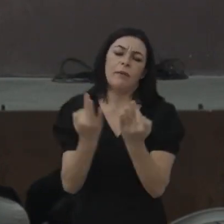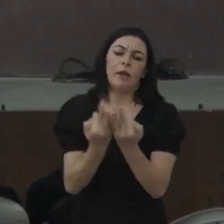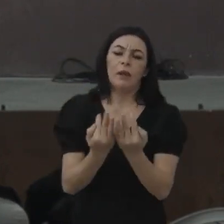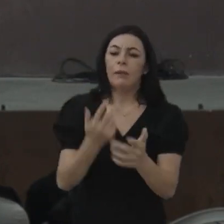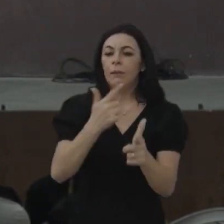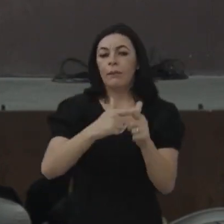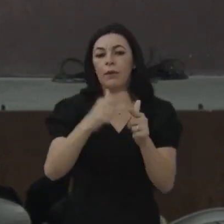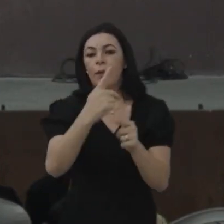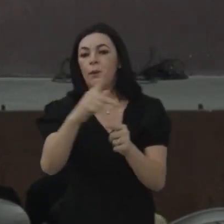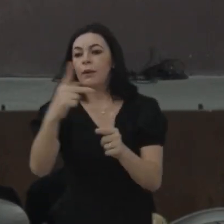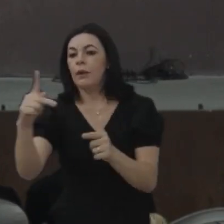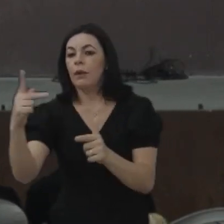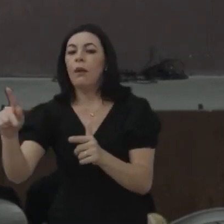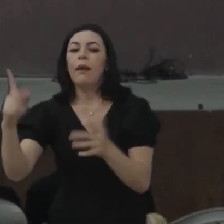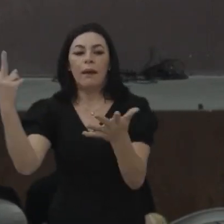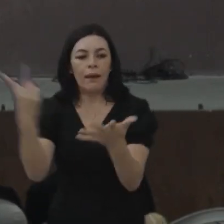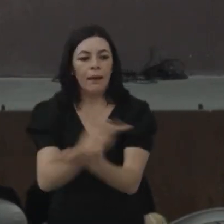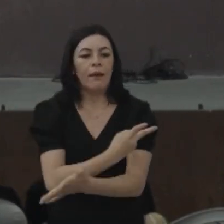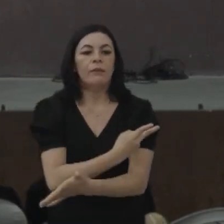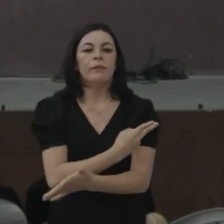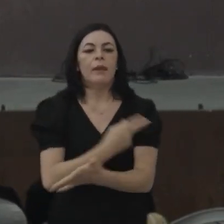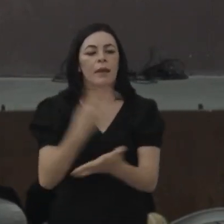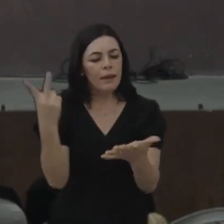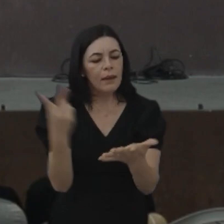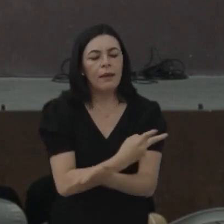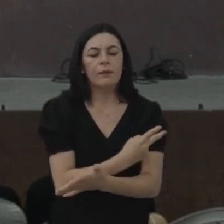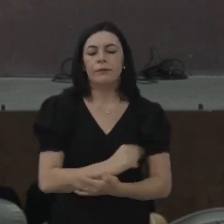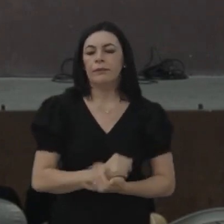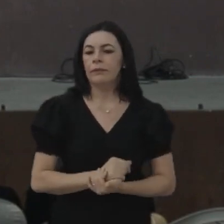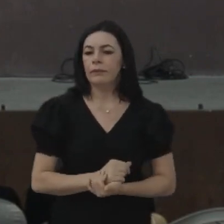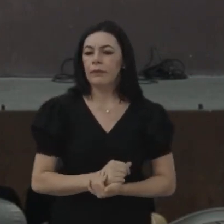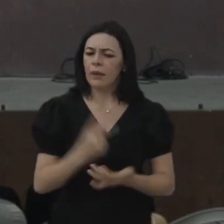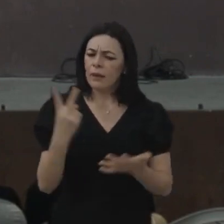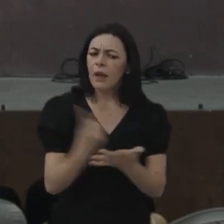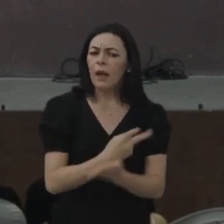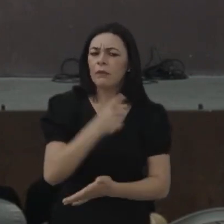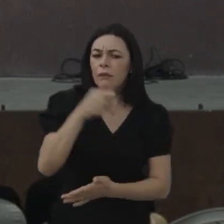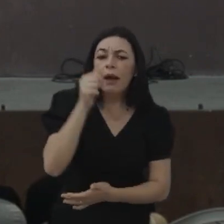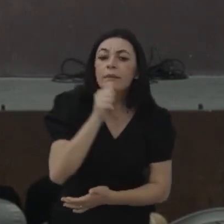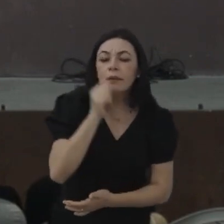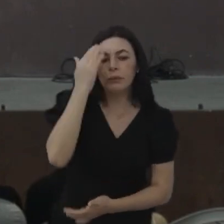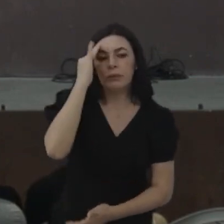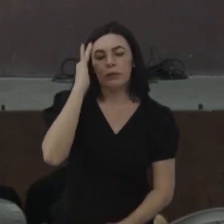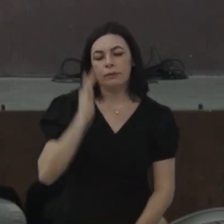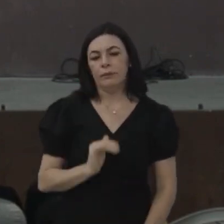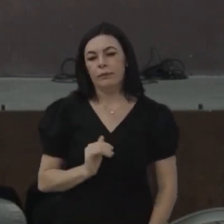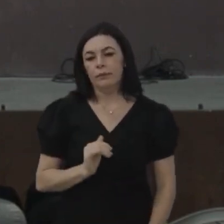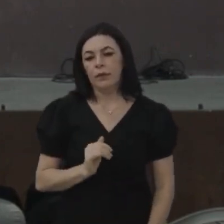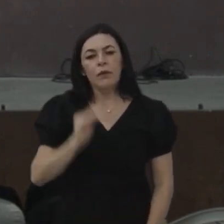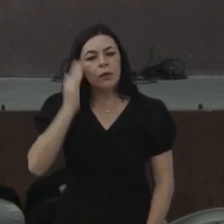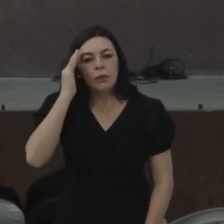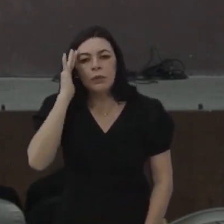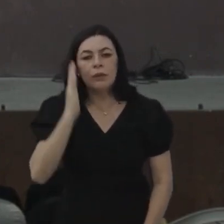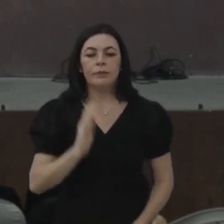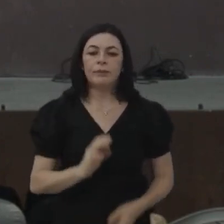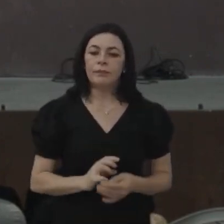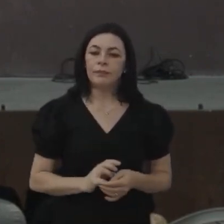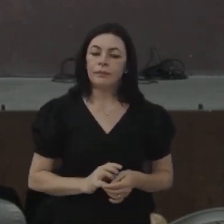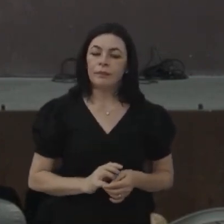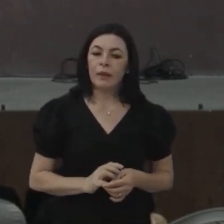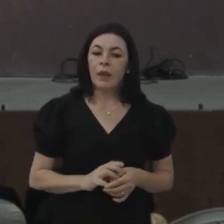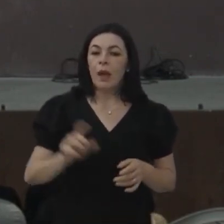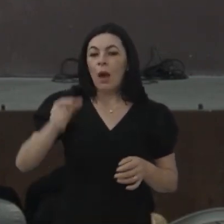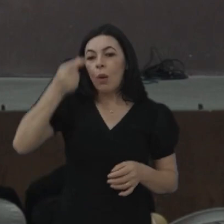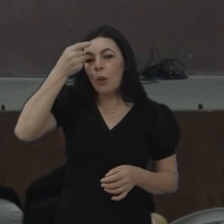continua estando no meio das trevas. Você não entende. Você não entende. A